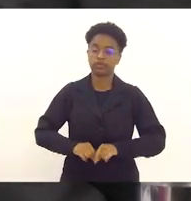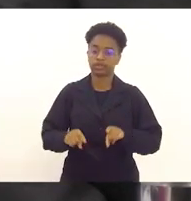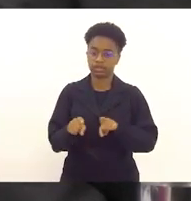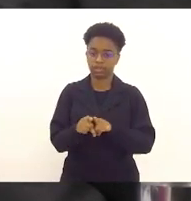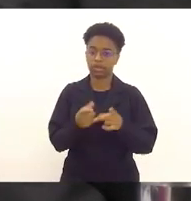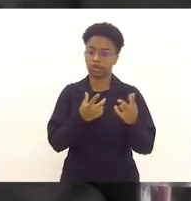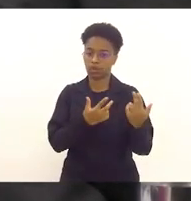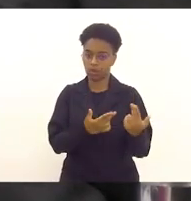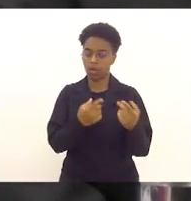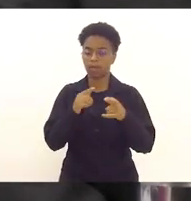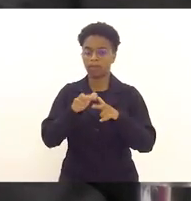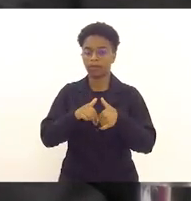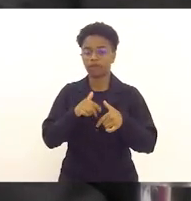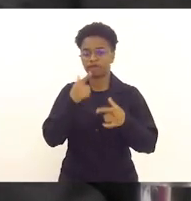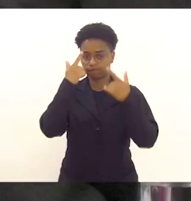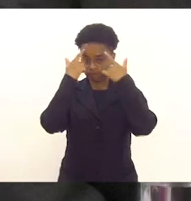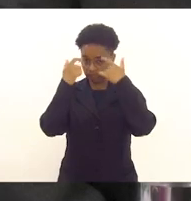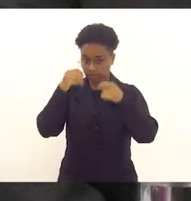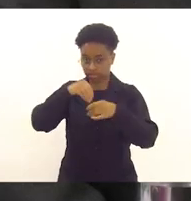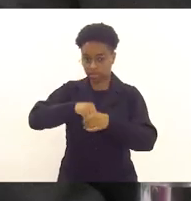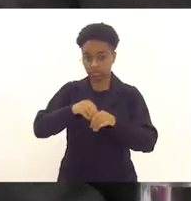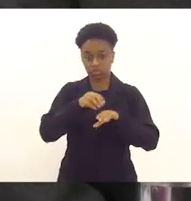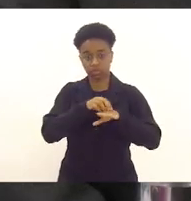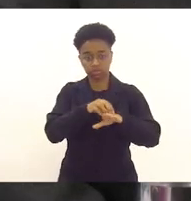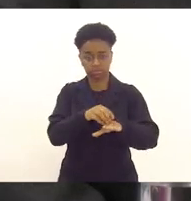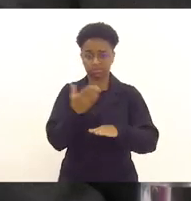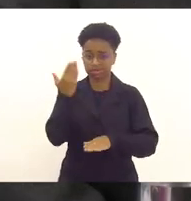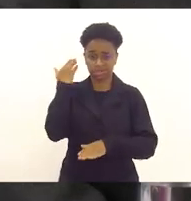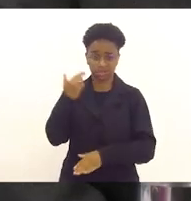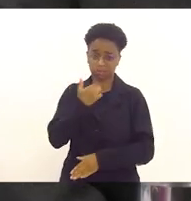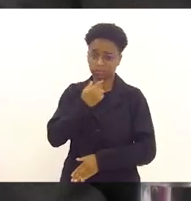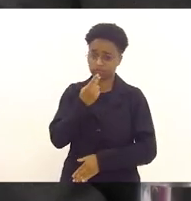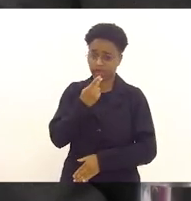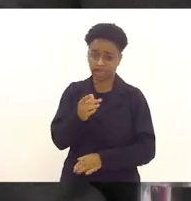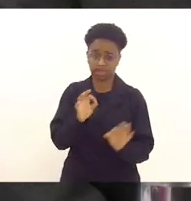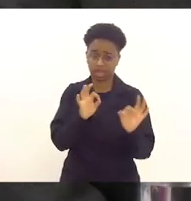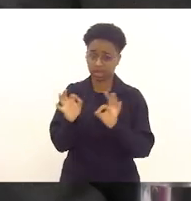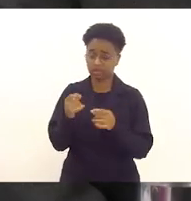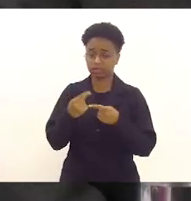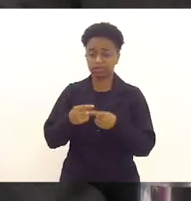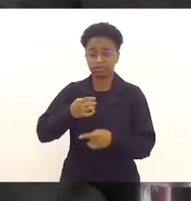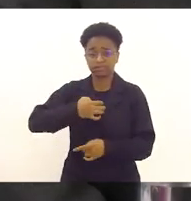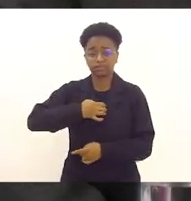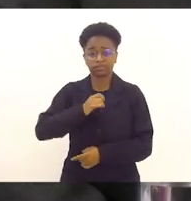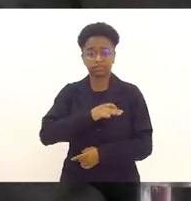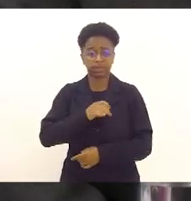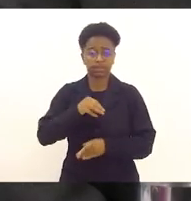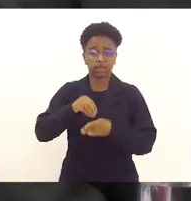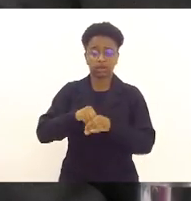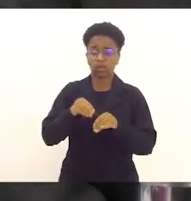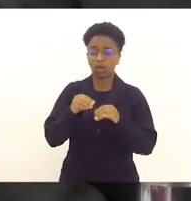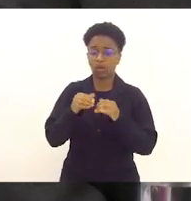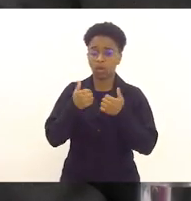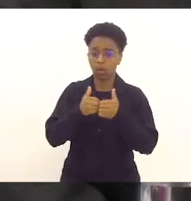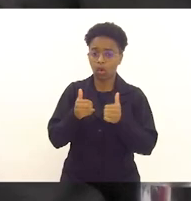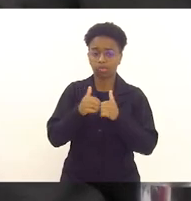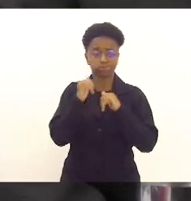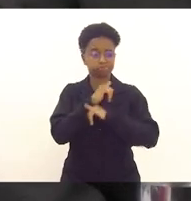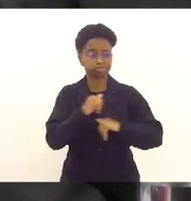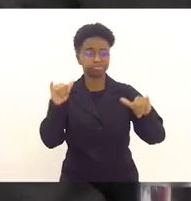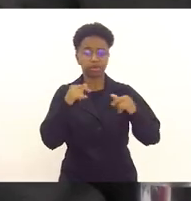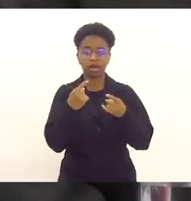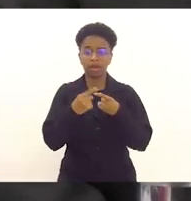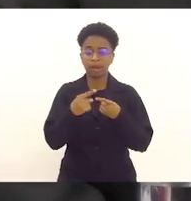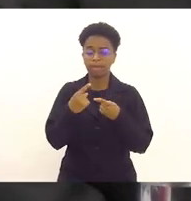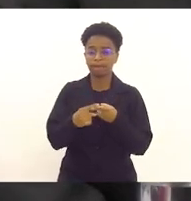violência dentro do transporte público e na época nem se podia falar a gente tinha medo dentro do ônibus de se manifestar porque